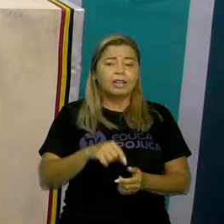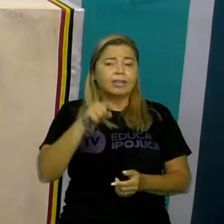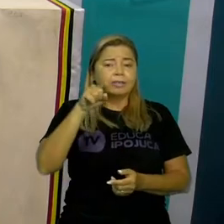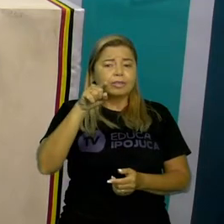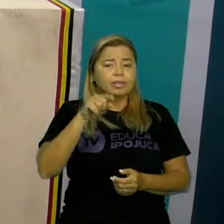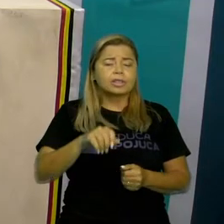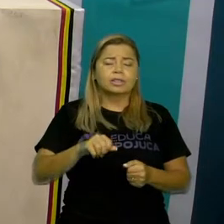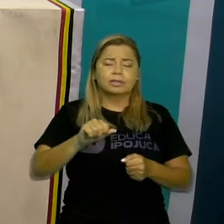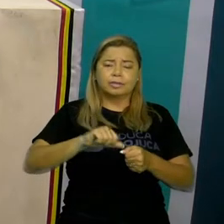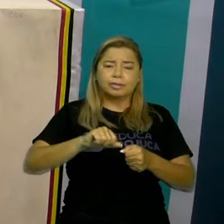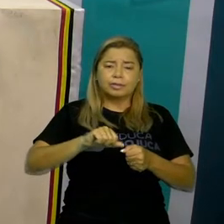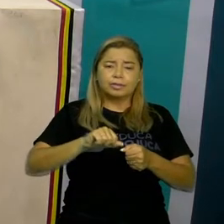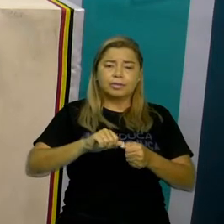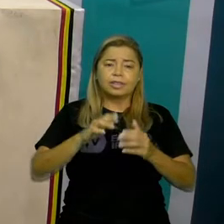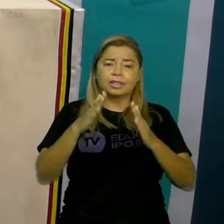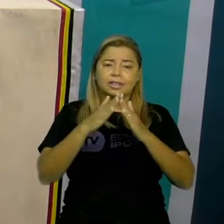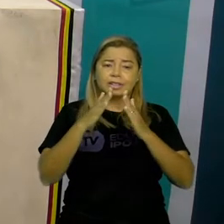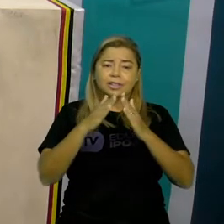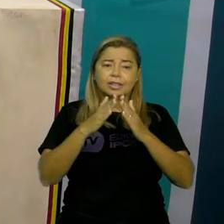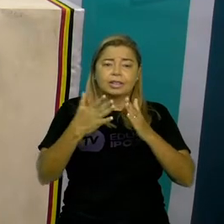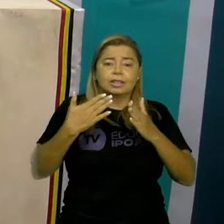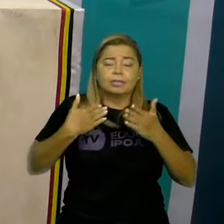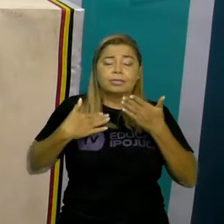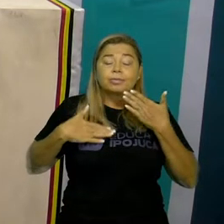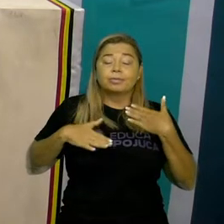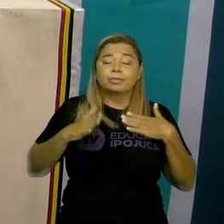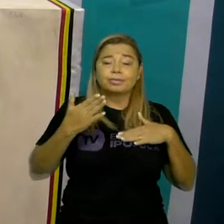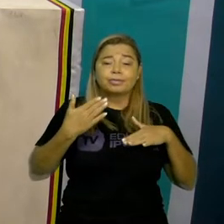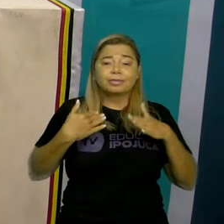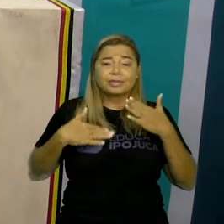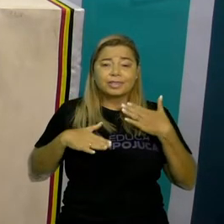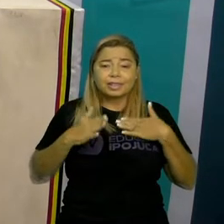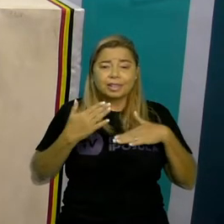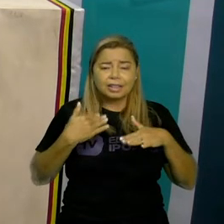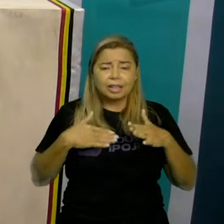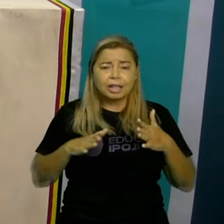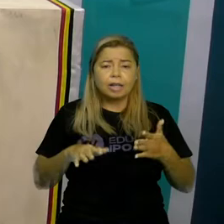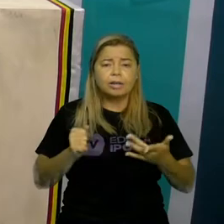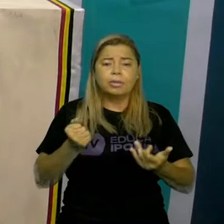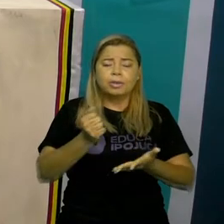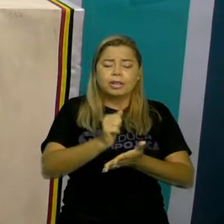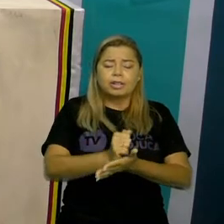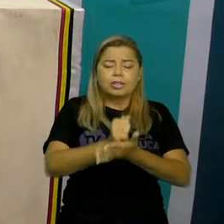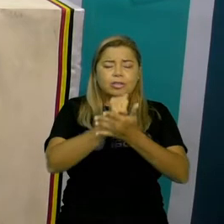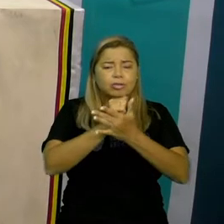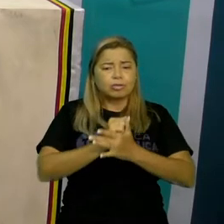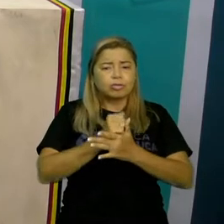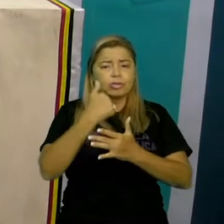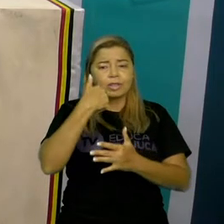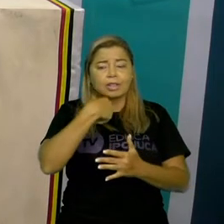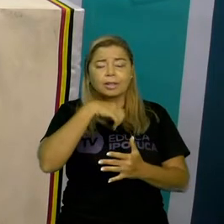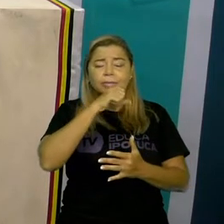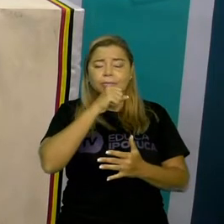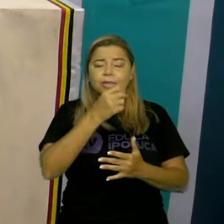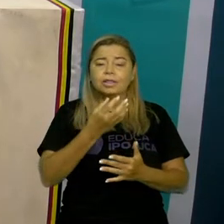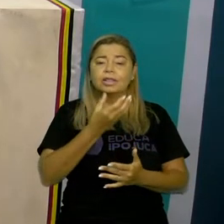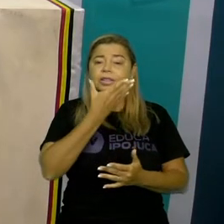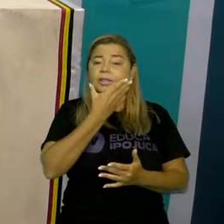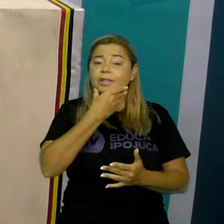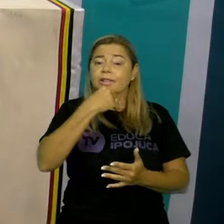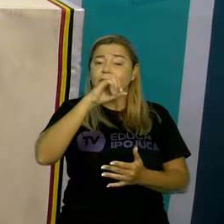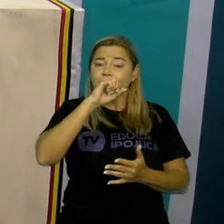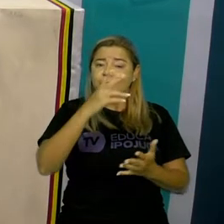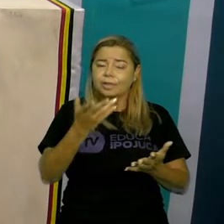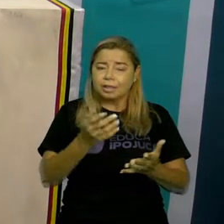bastante calma, né? Na casinha de vocês, com a ajuda da mamãe, do papai, façam aí e